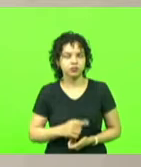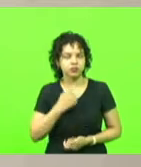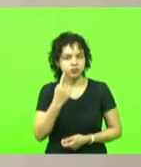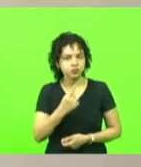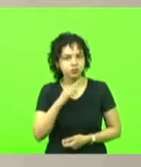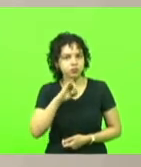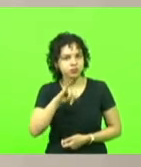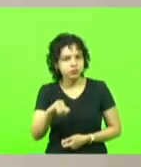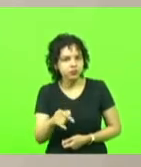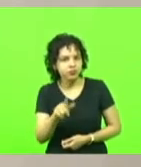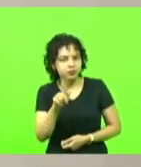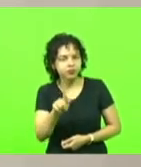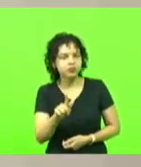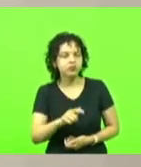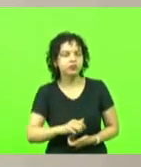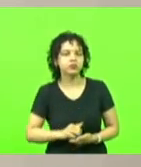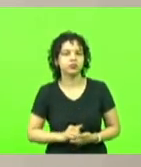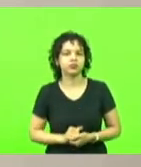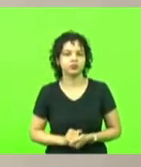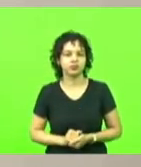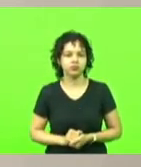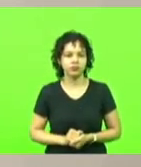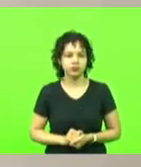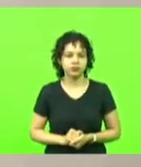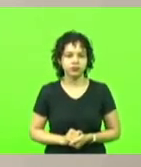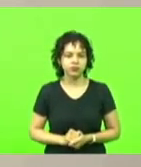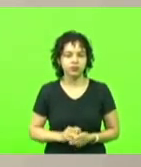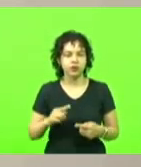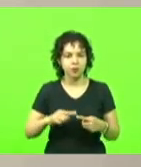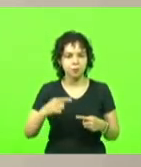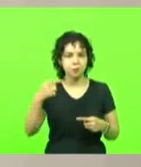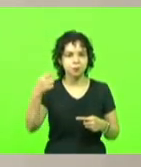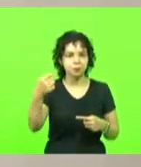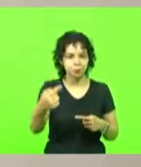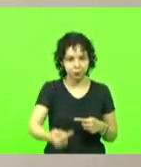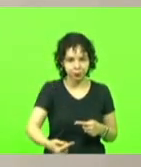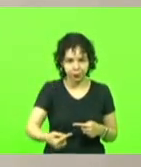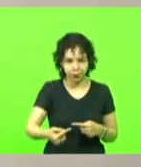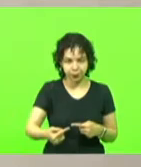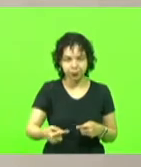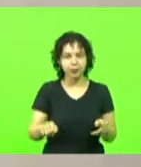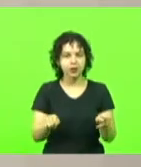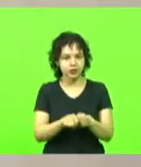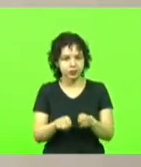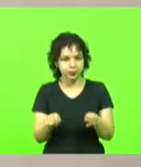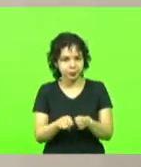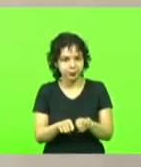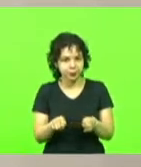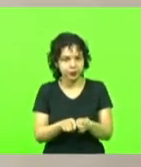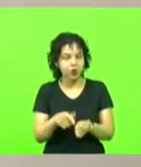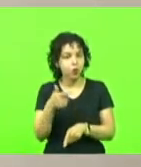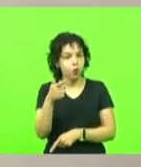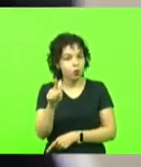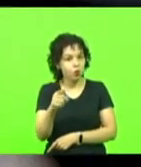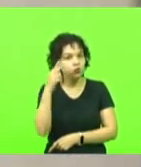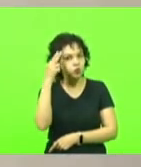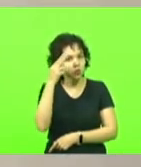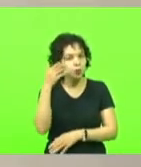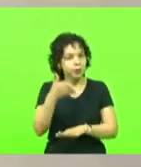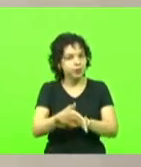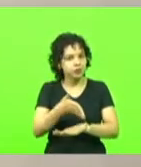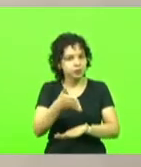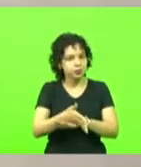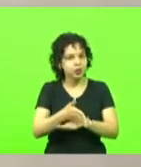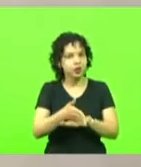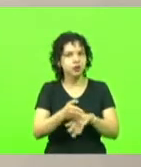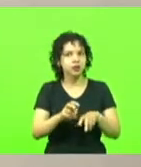Garcia. E, na sequência, também tive um outro sonho de participar da mesa diretora,